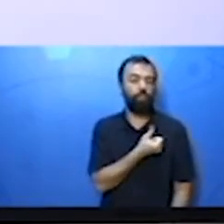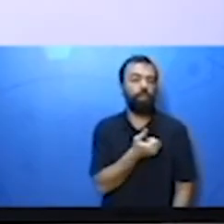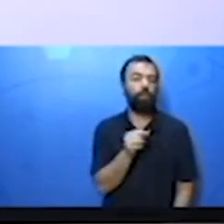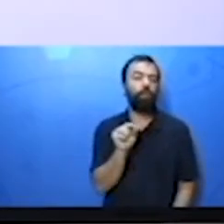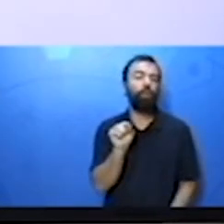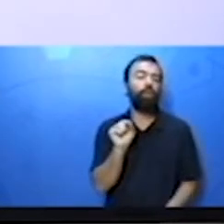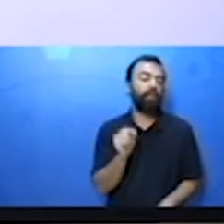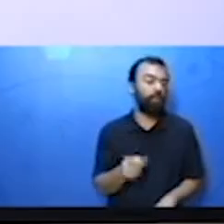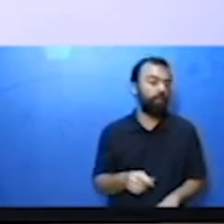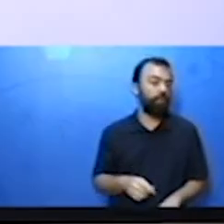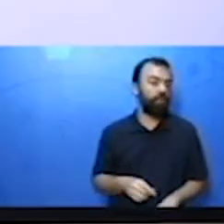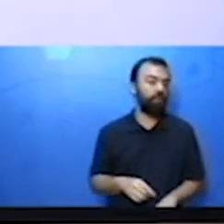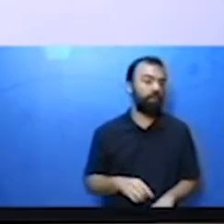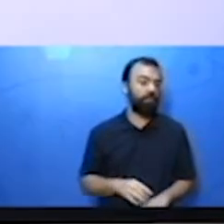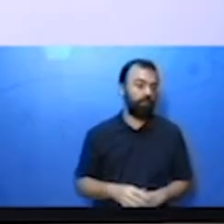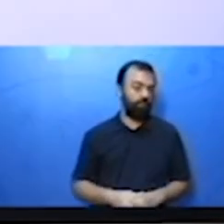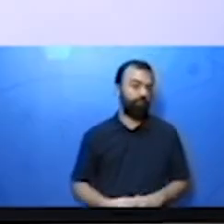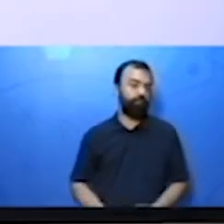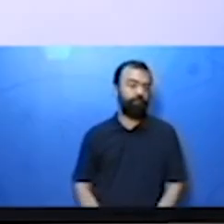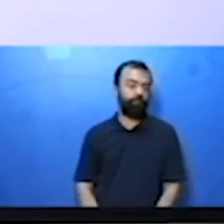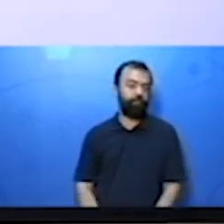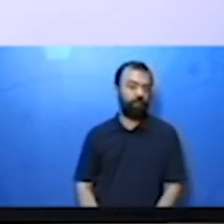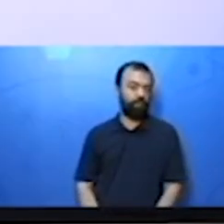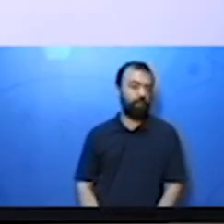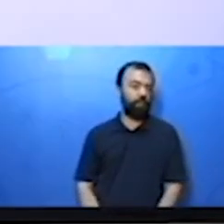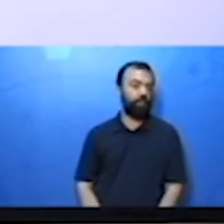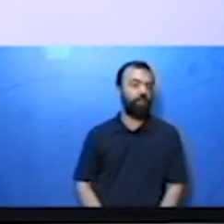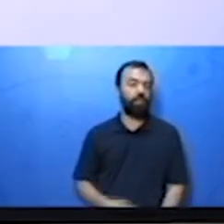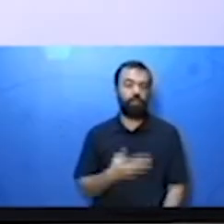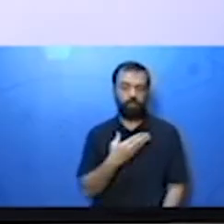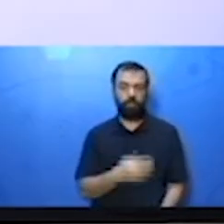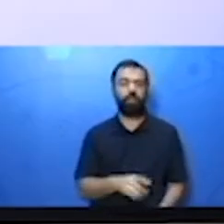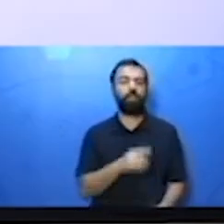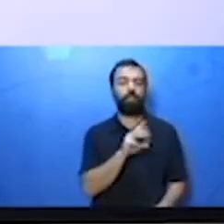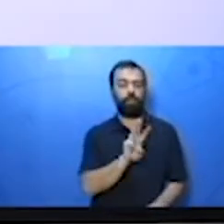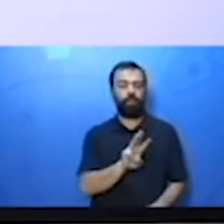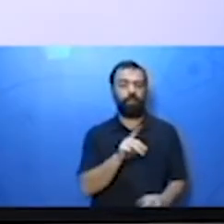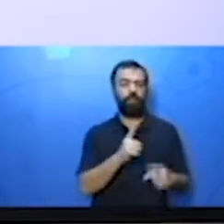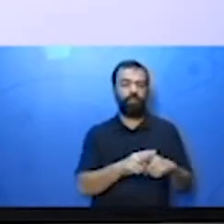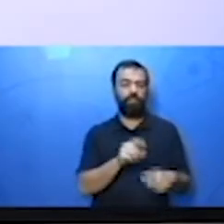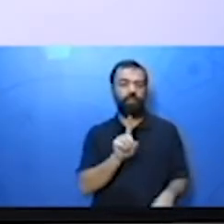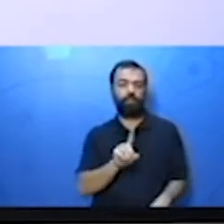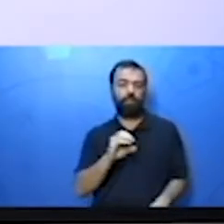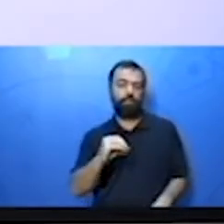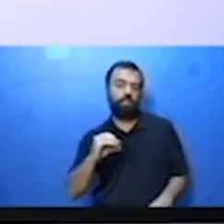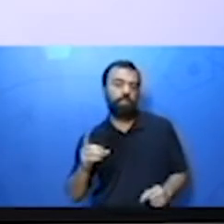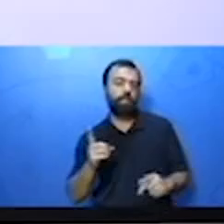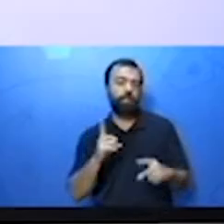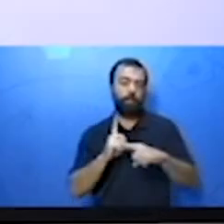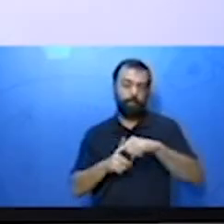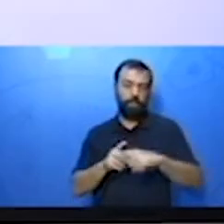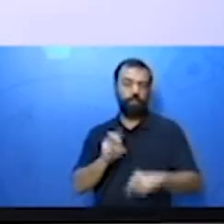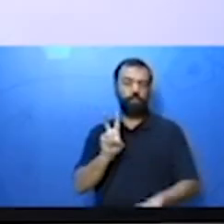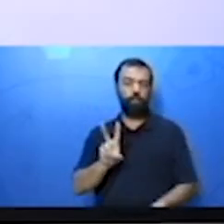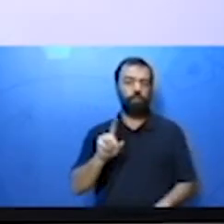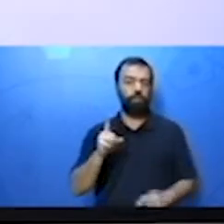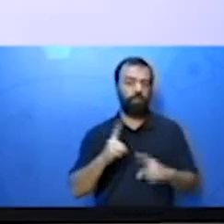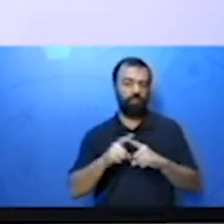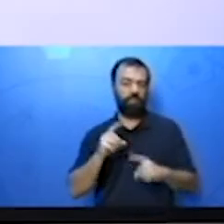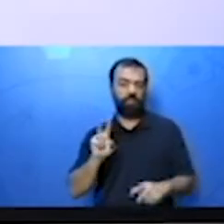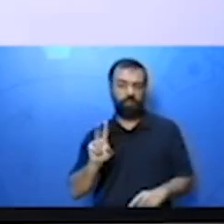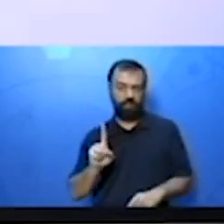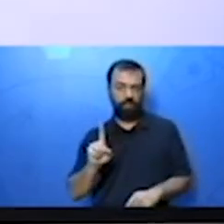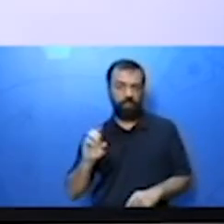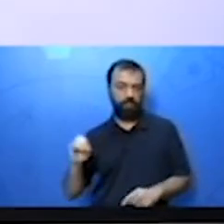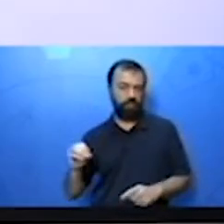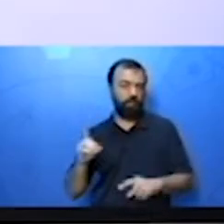É uma expressão numérica ali, né, gente? 3 vezes 100 mais 2 vezes 10